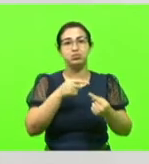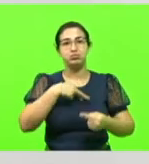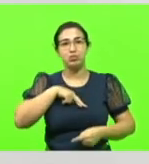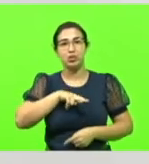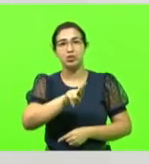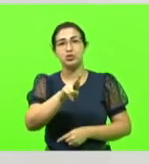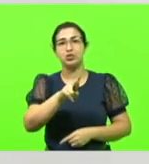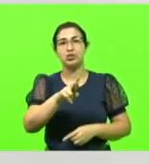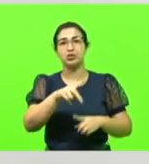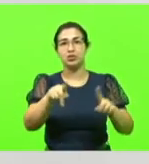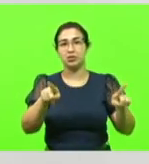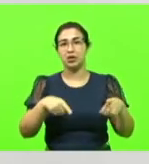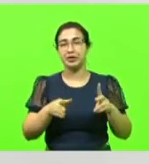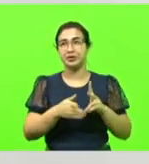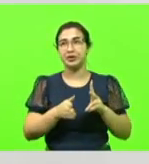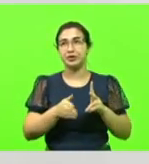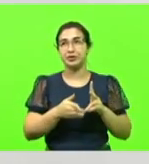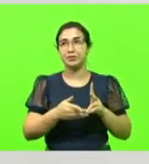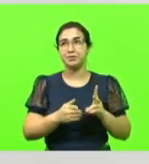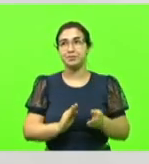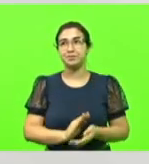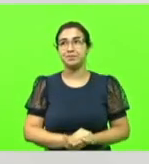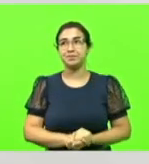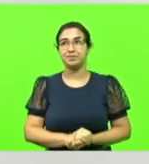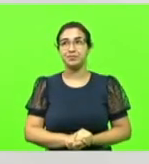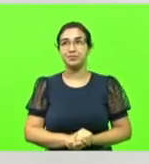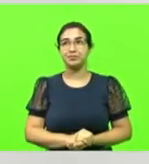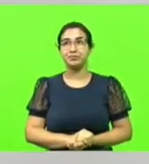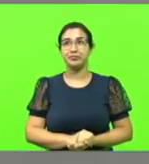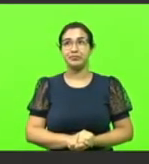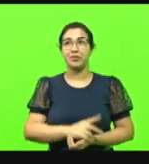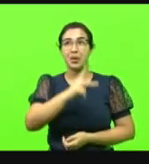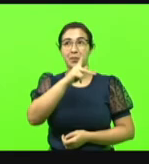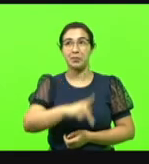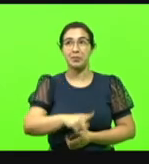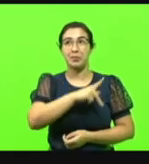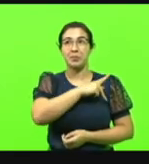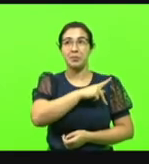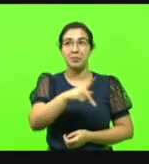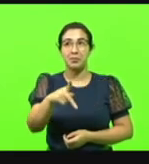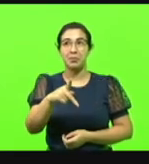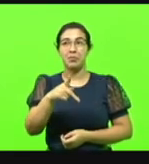índios. Tem mais uma? Olha aí, ó, um padre,